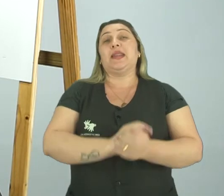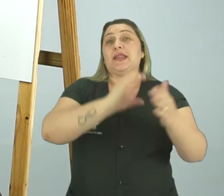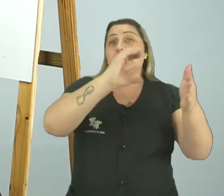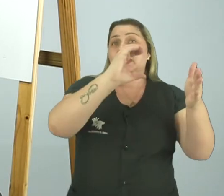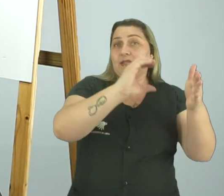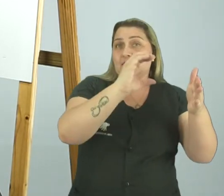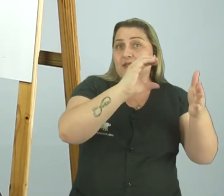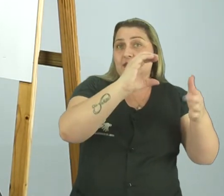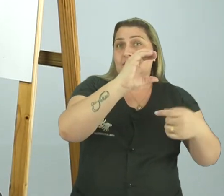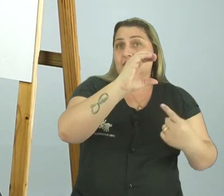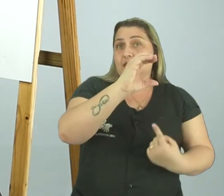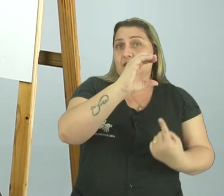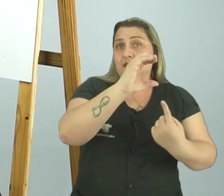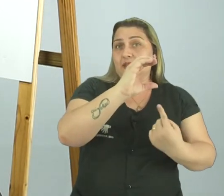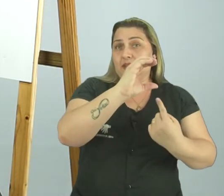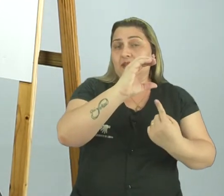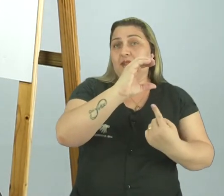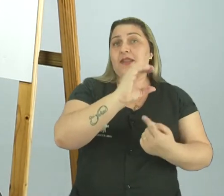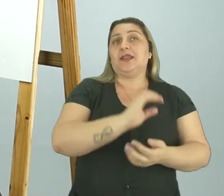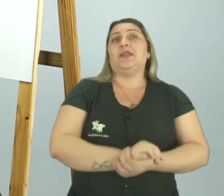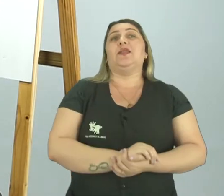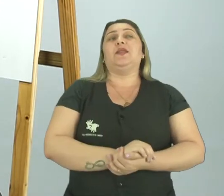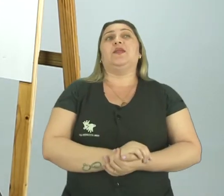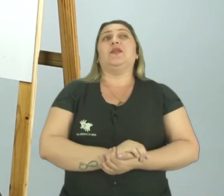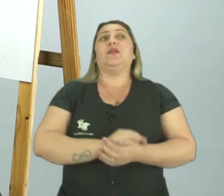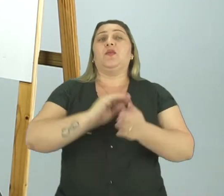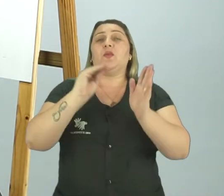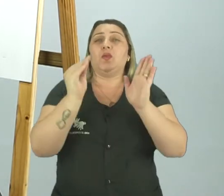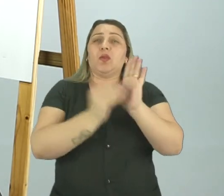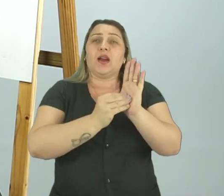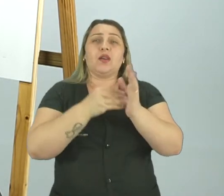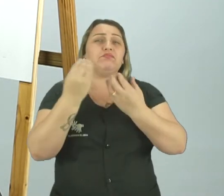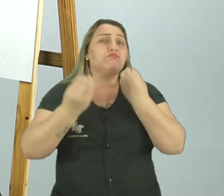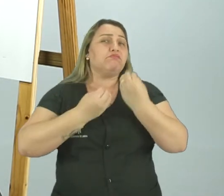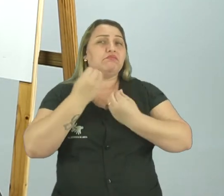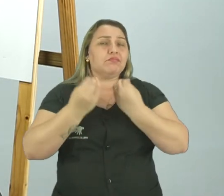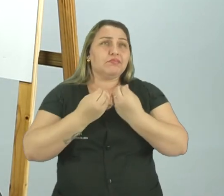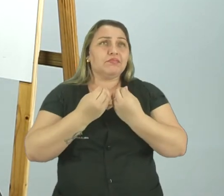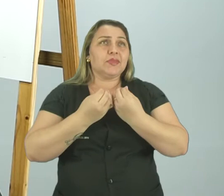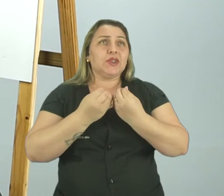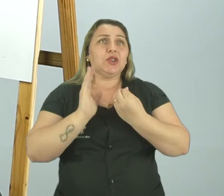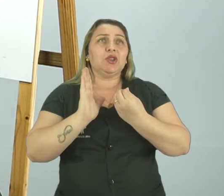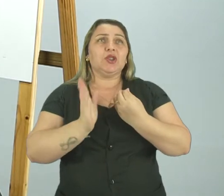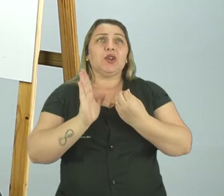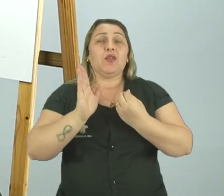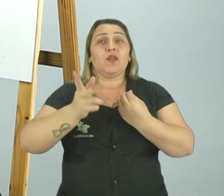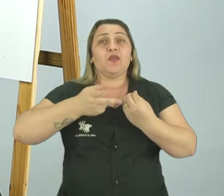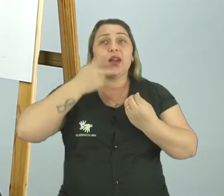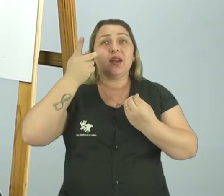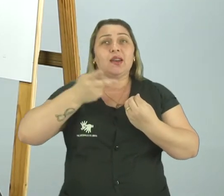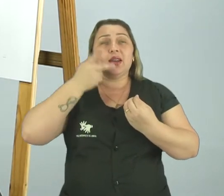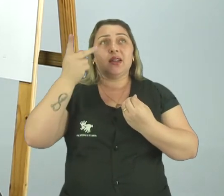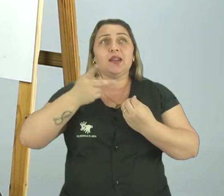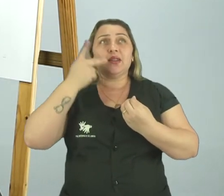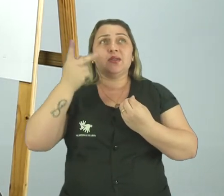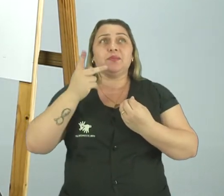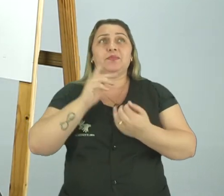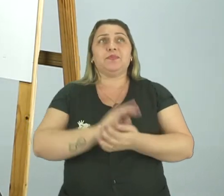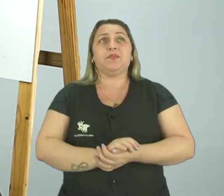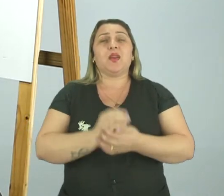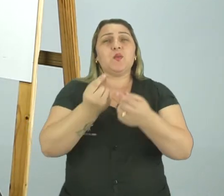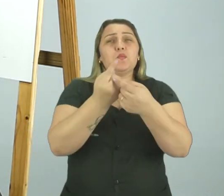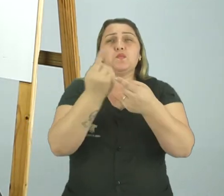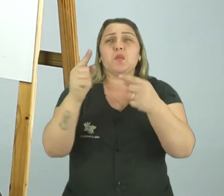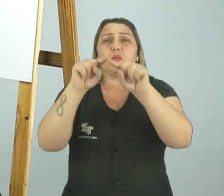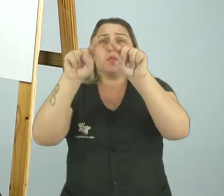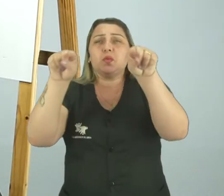O Czinho das centenas. Então, veja aqui comigo. Aqui eu já vou estar falando, aqui eu tenho já, ó,